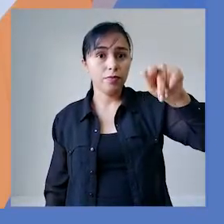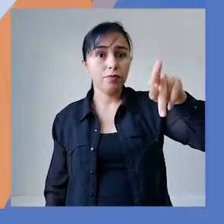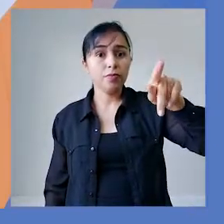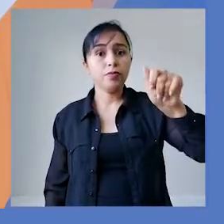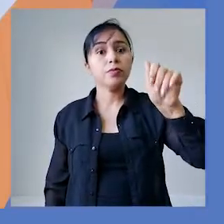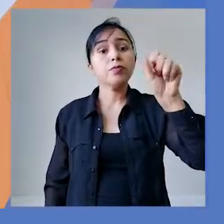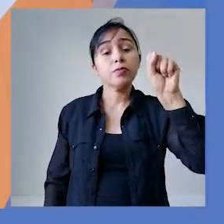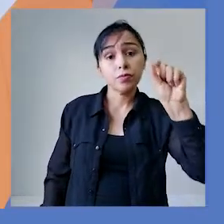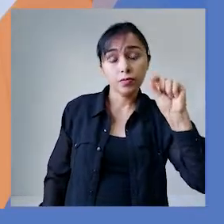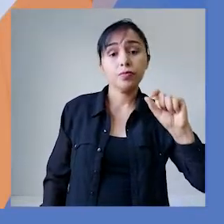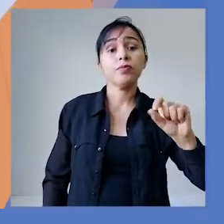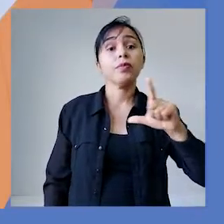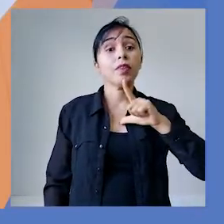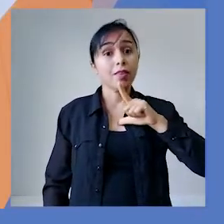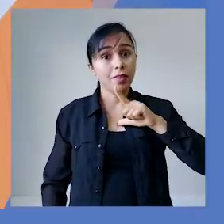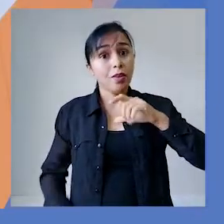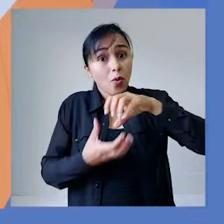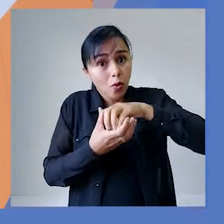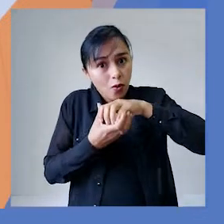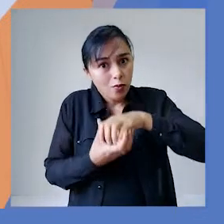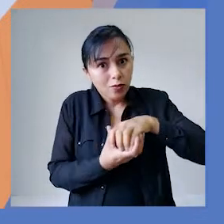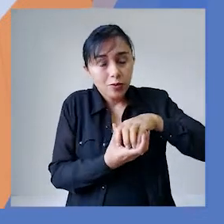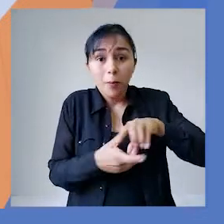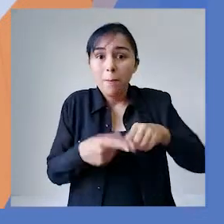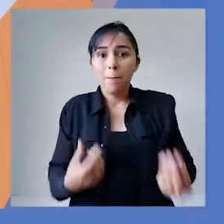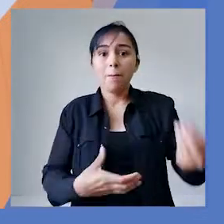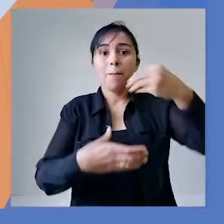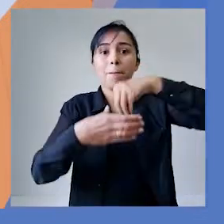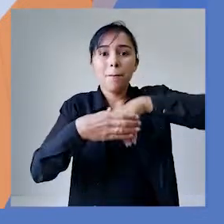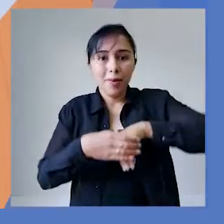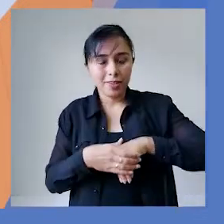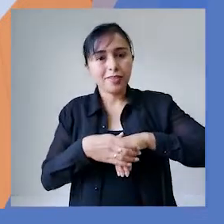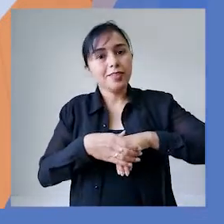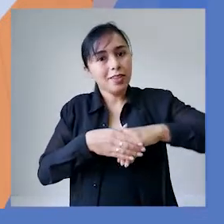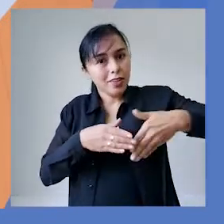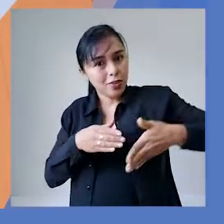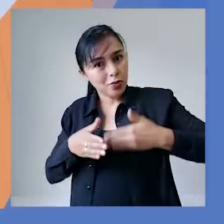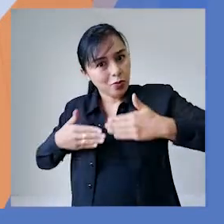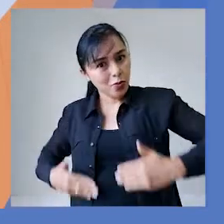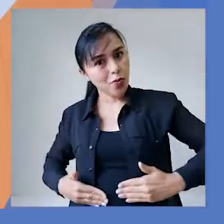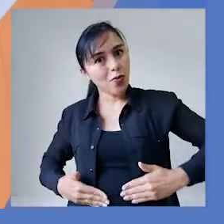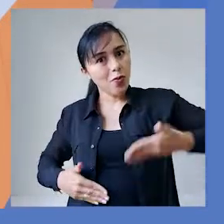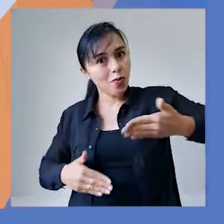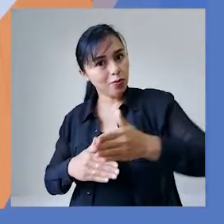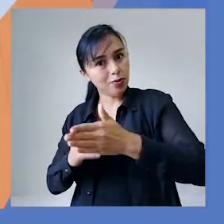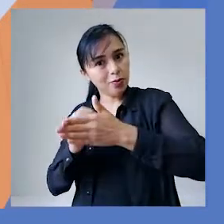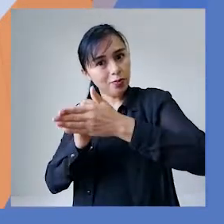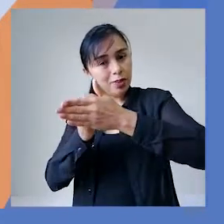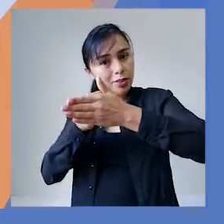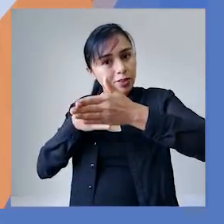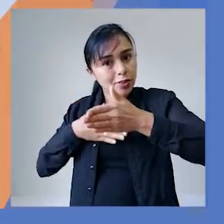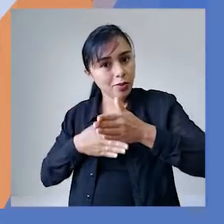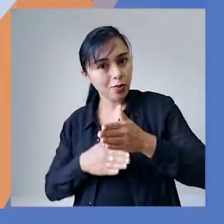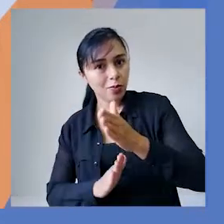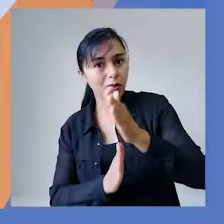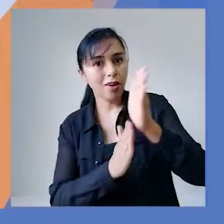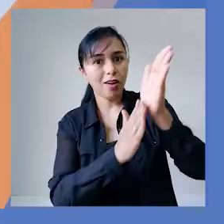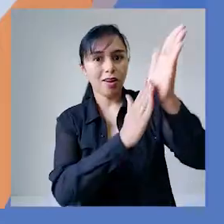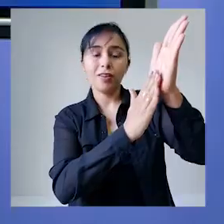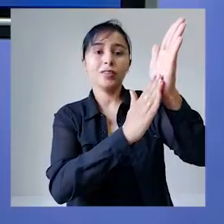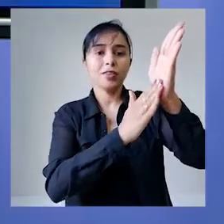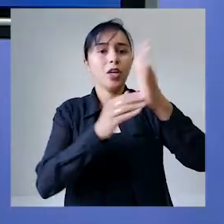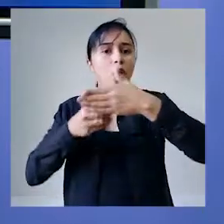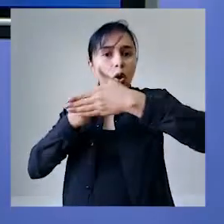desenvolve dentro de ovos, porém esses ovos ficam dentro do corpo da mãe até o seu nascimento. Quando eles são liberados, eles já são liberados